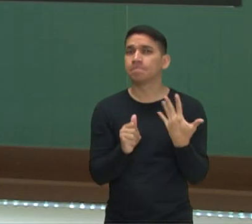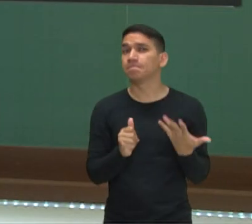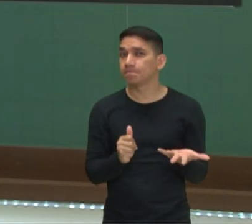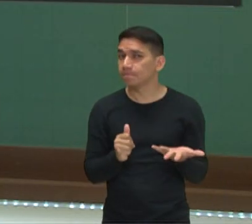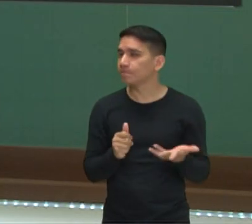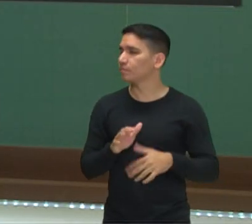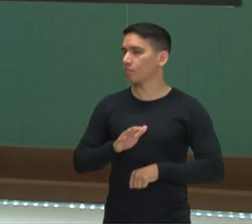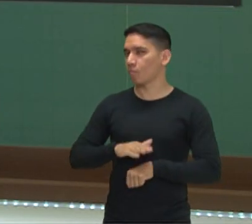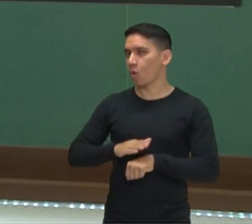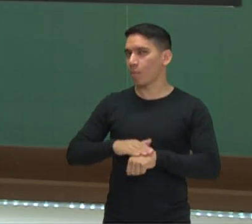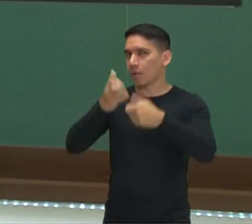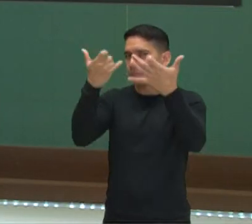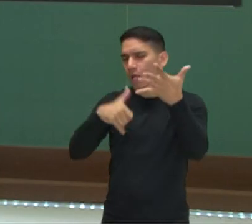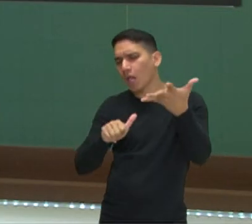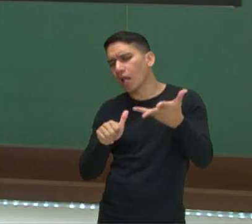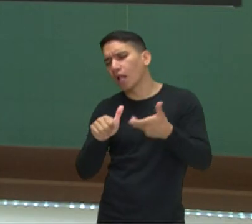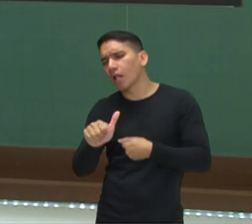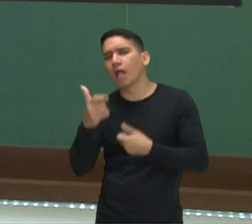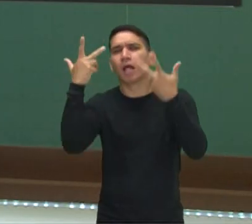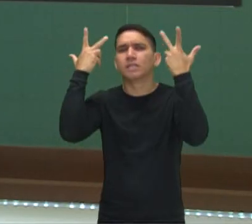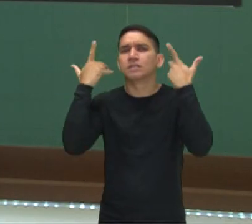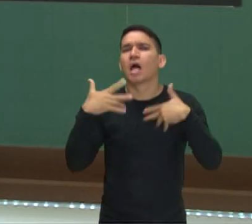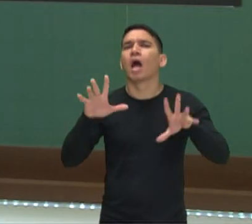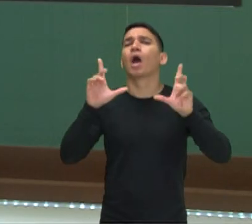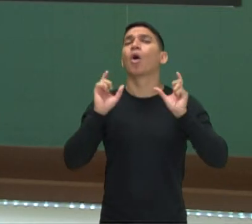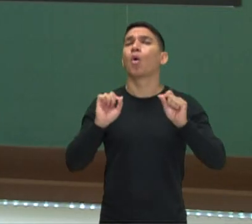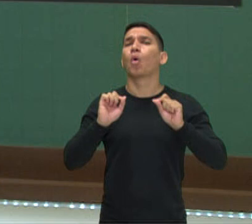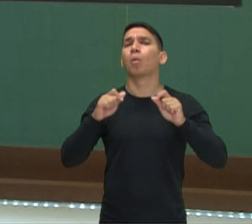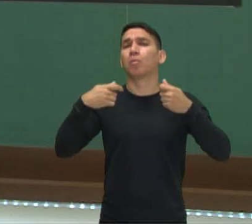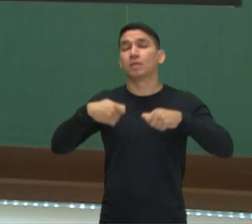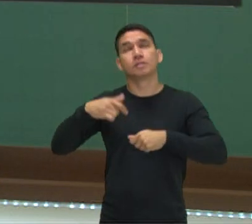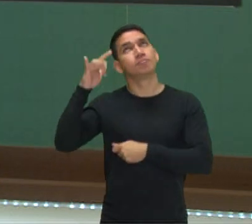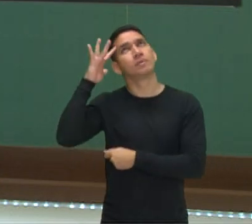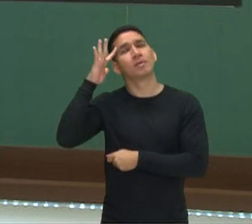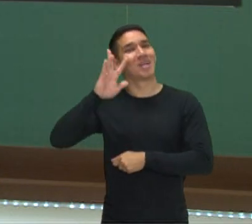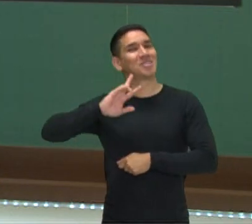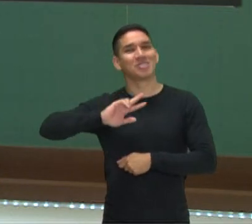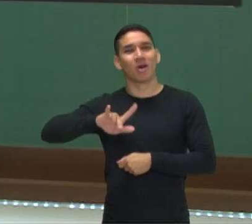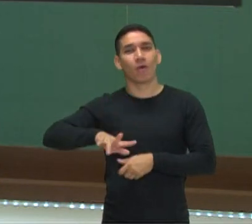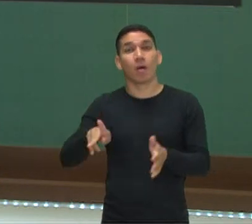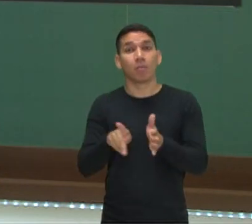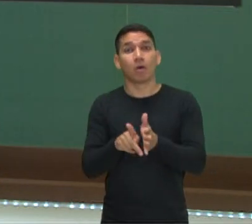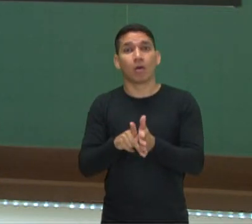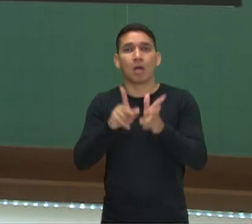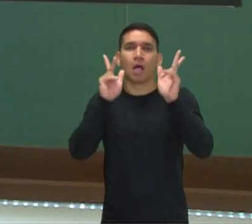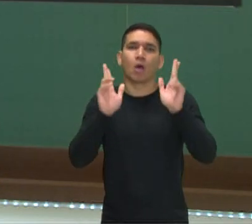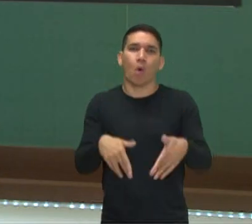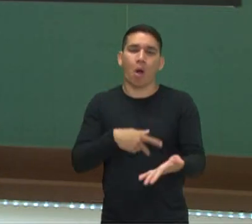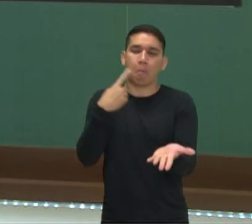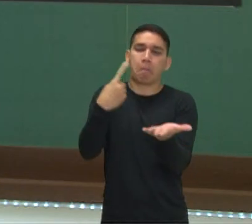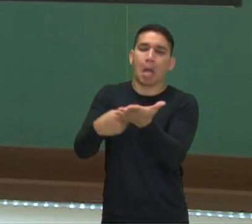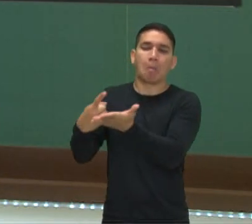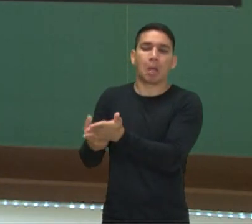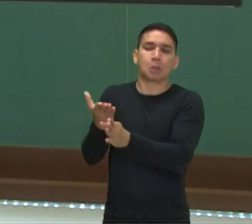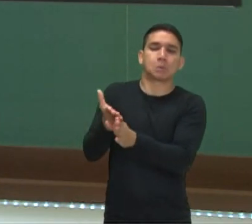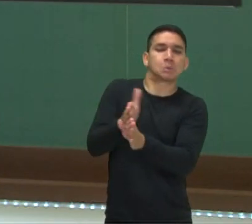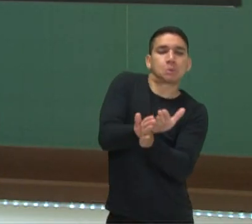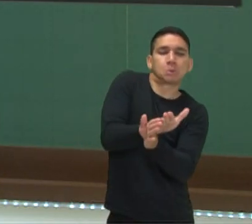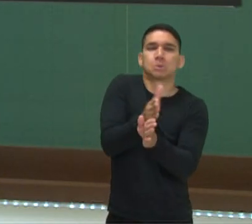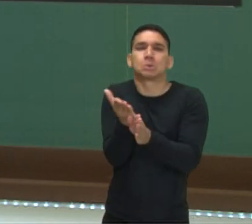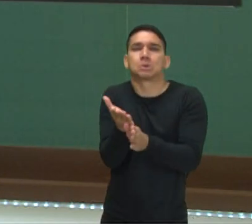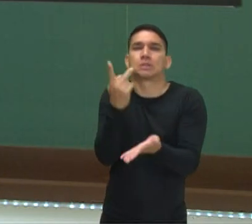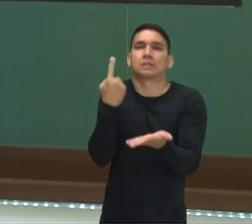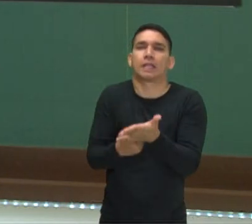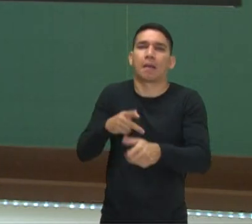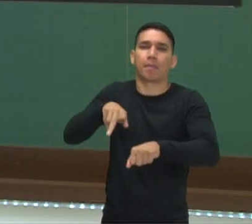Quando a gente pensa nos elementos naturais, a gente tem que pensar que eles não seguem as mesmas fronteiras estabelecidas para os países, por